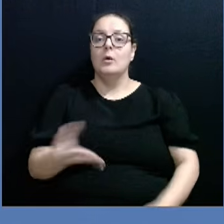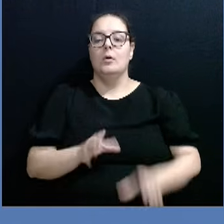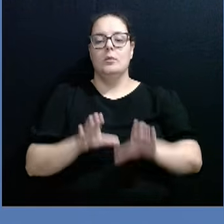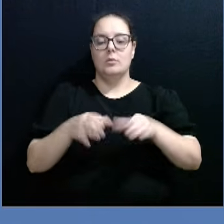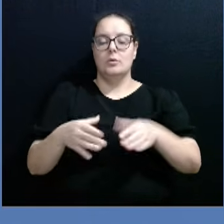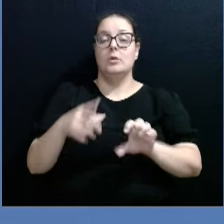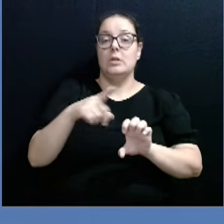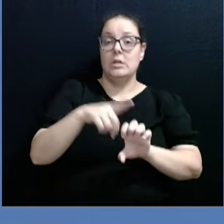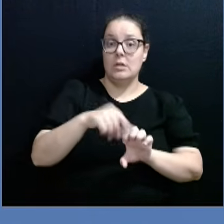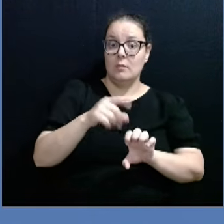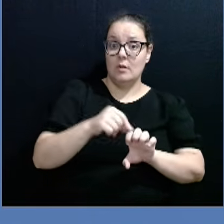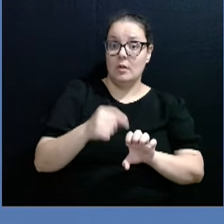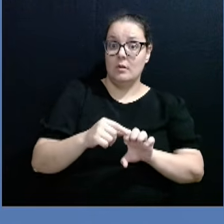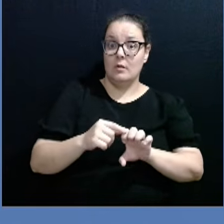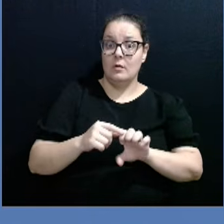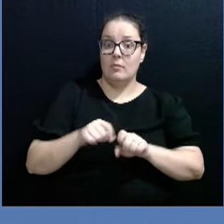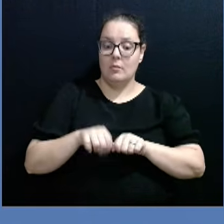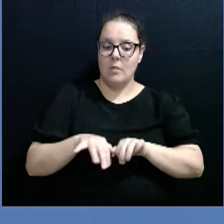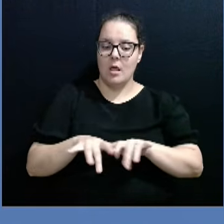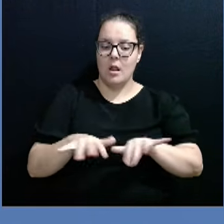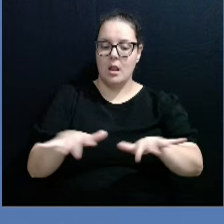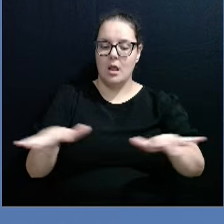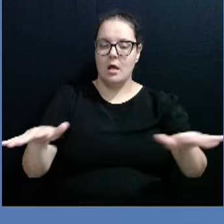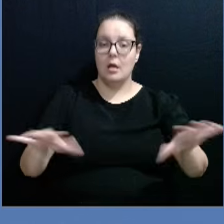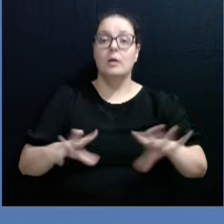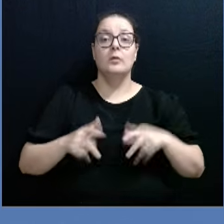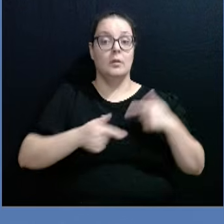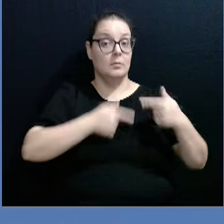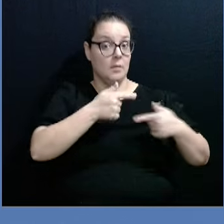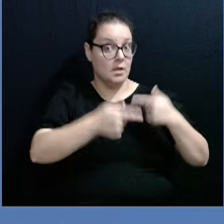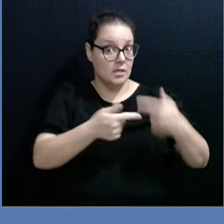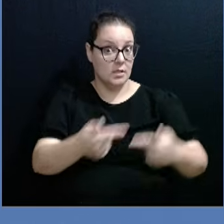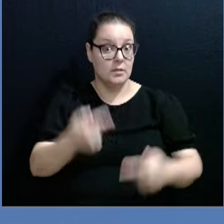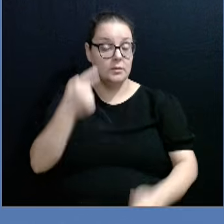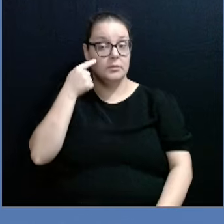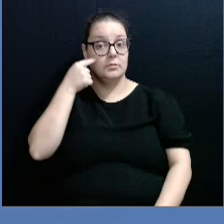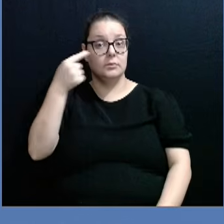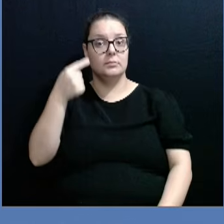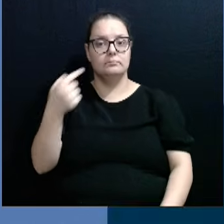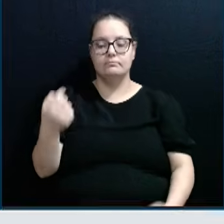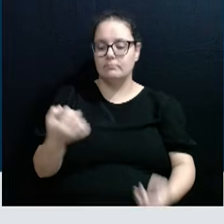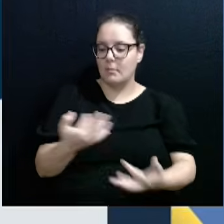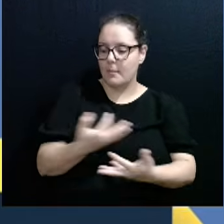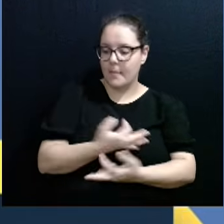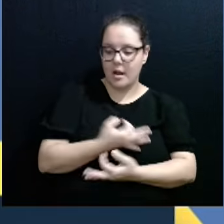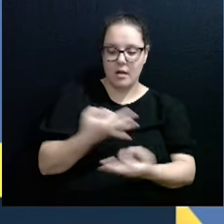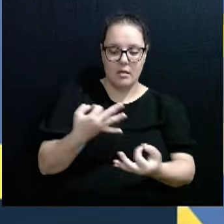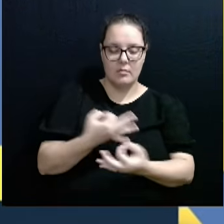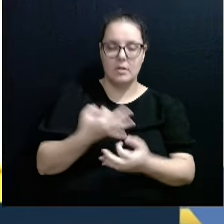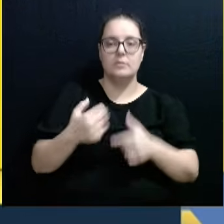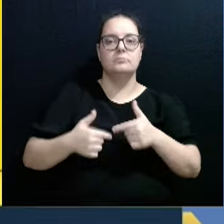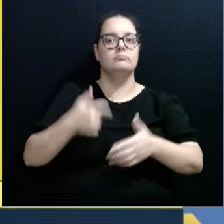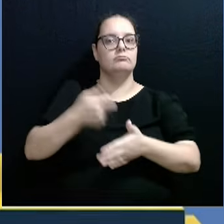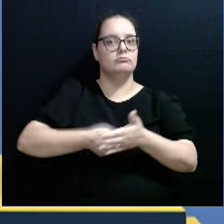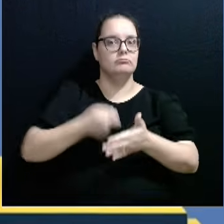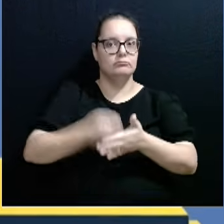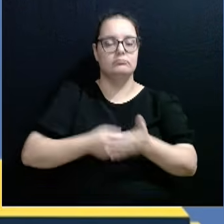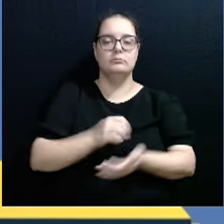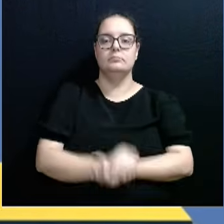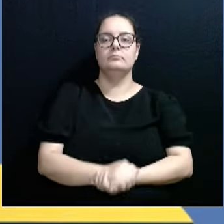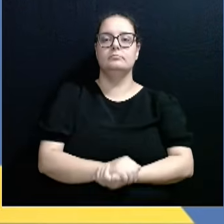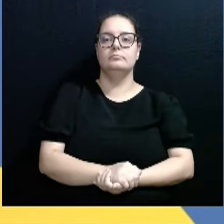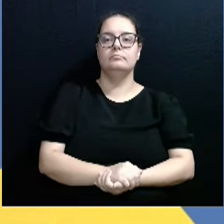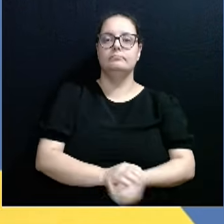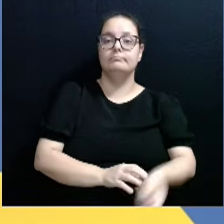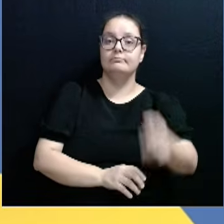vem contagiando toda uma geração com ideias brilhantes e trabalho duro. Apaixone-se pelo